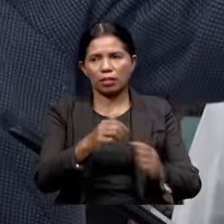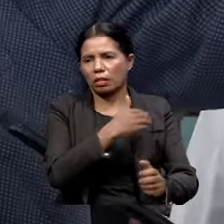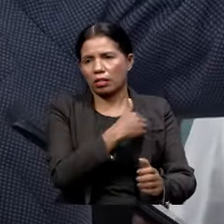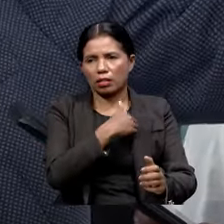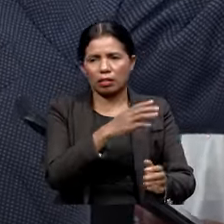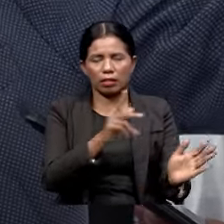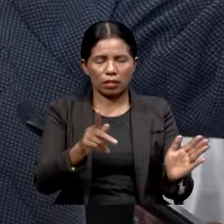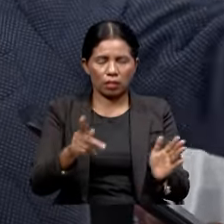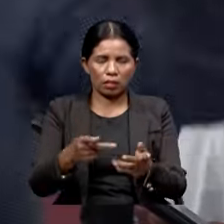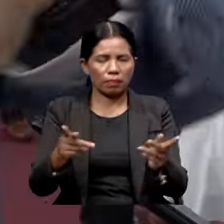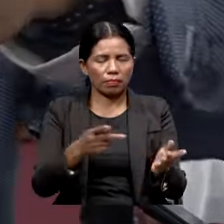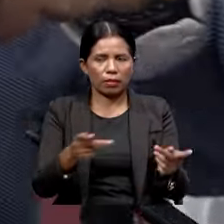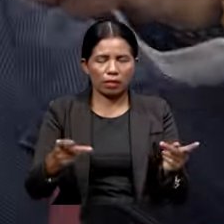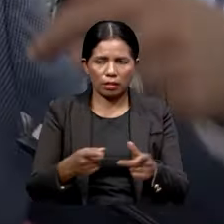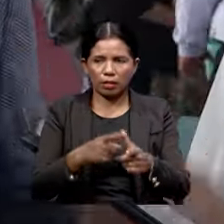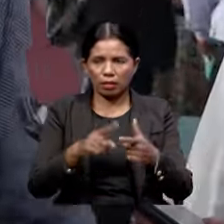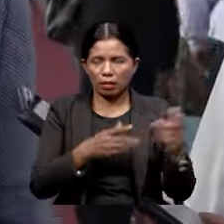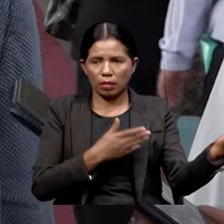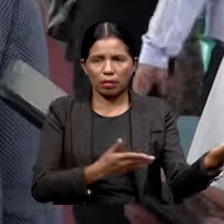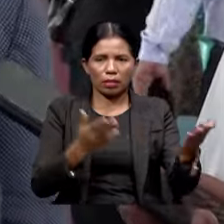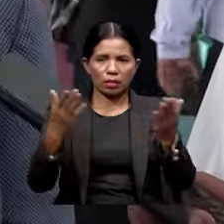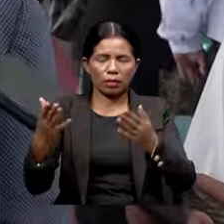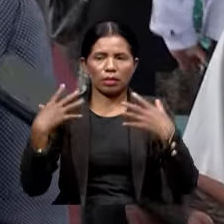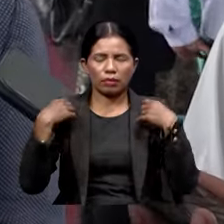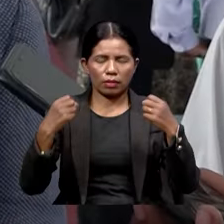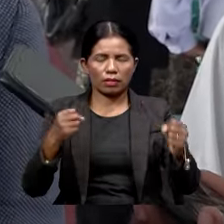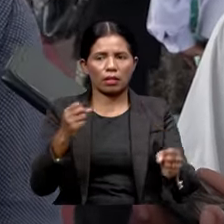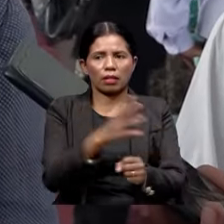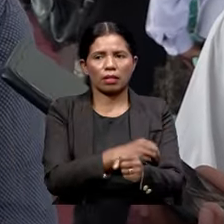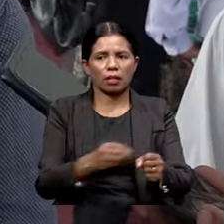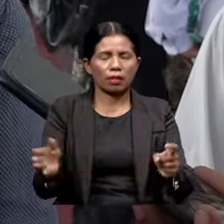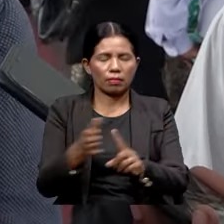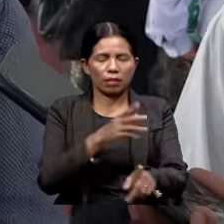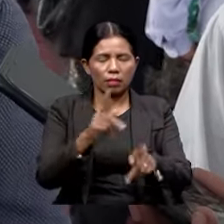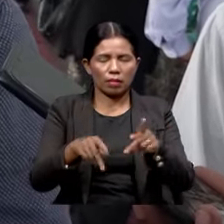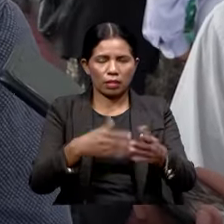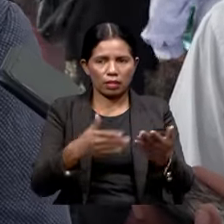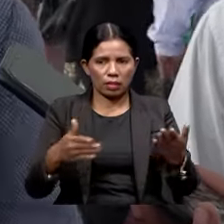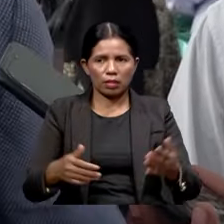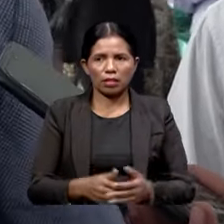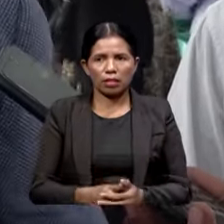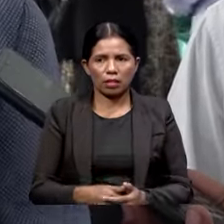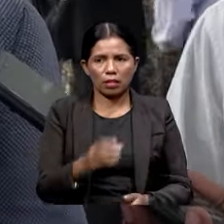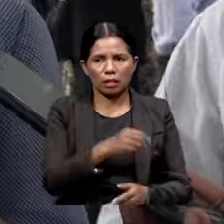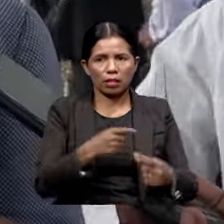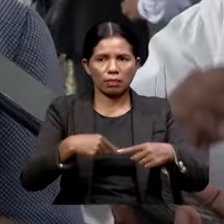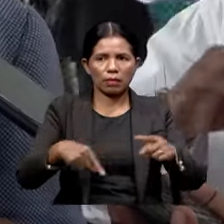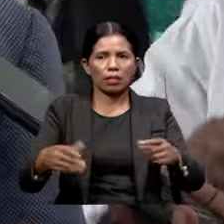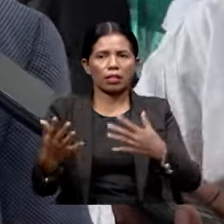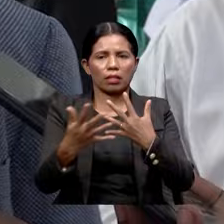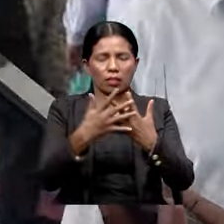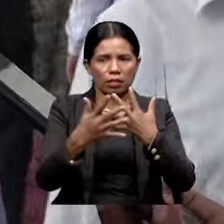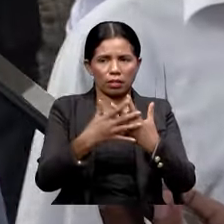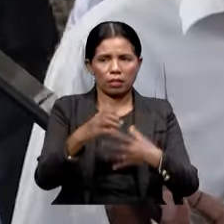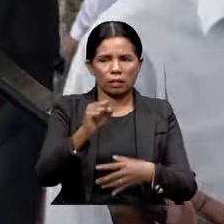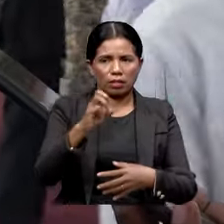sira prepara fazer com condições depois o lore força va aperta tan de ba curar tan em essa sana botava ne chochot ne tengi vai prezão ne balaos vai ser todo